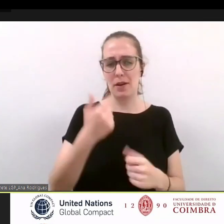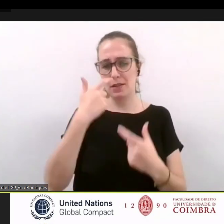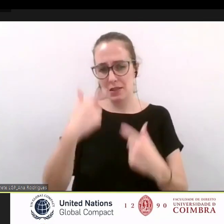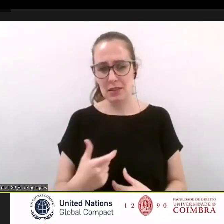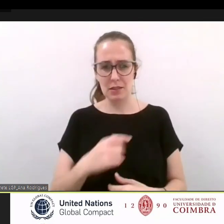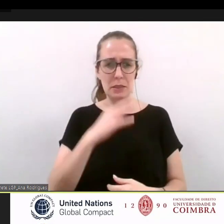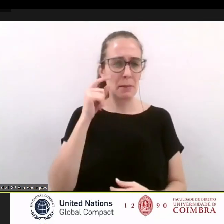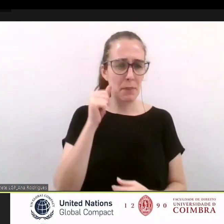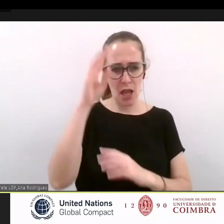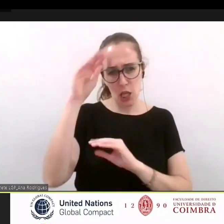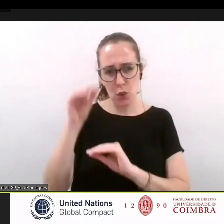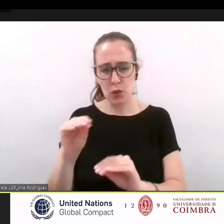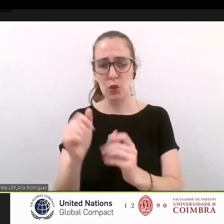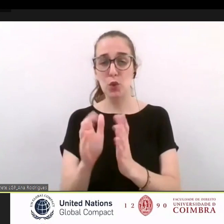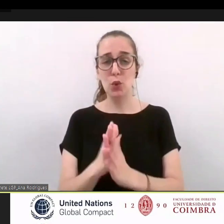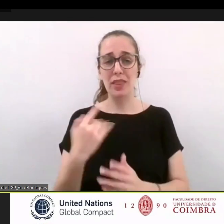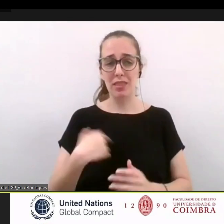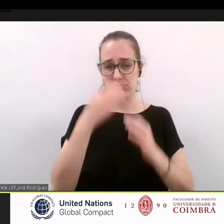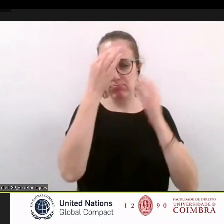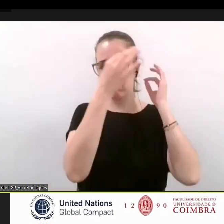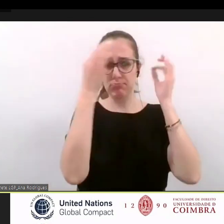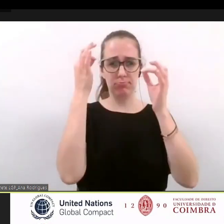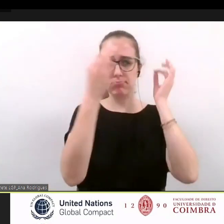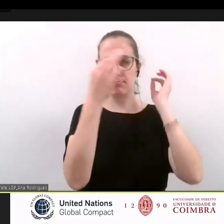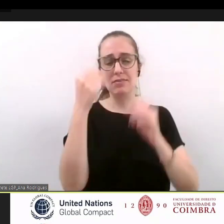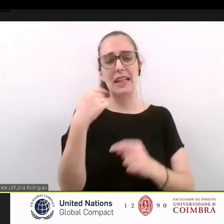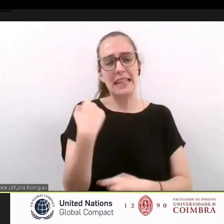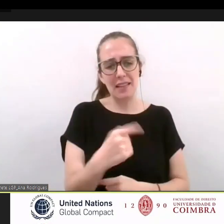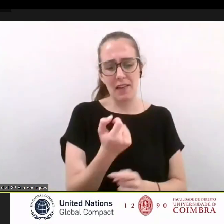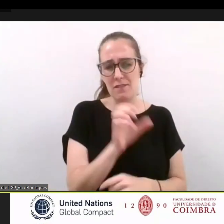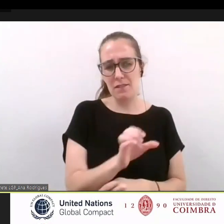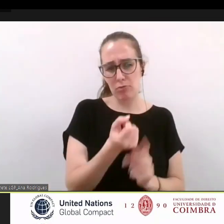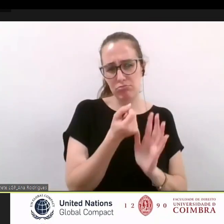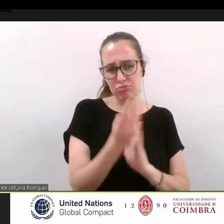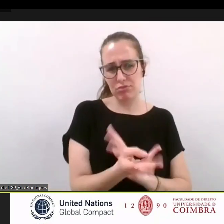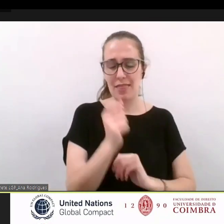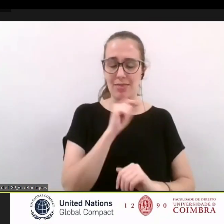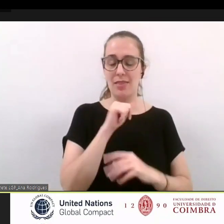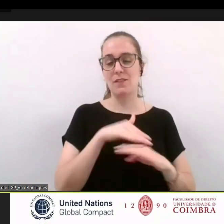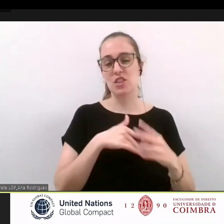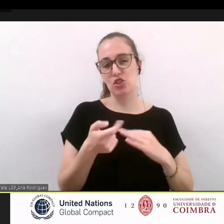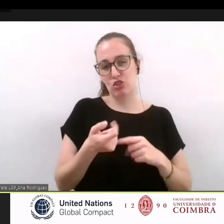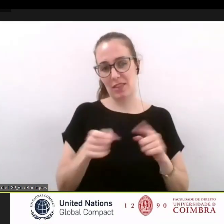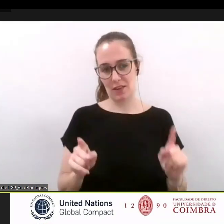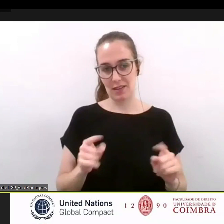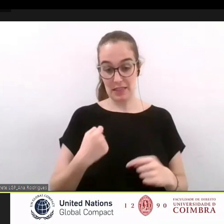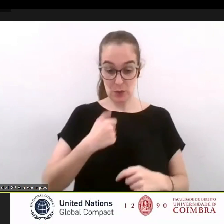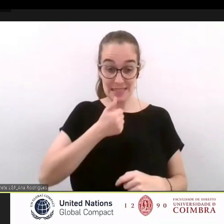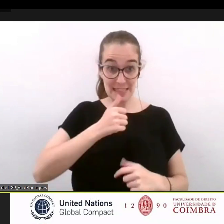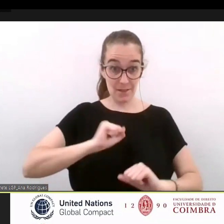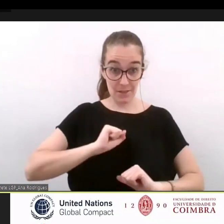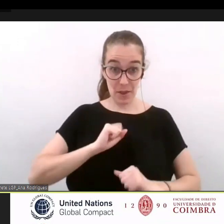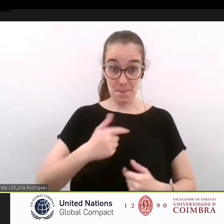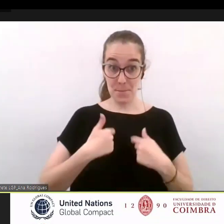pais, educadores, etc., temos momentos da nossa vida em que podemos fazer a diferença através de decisões individuais, através